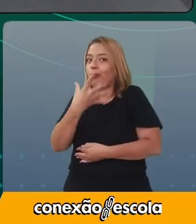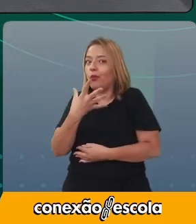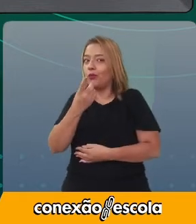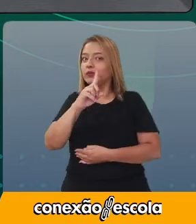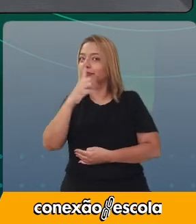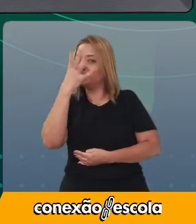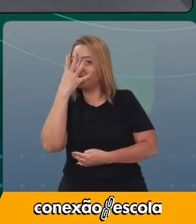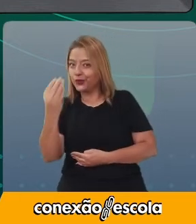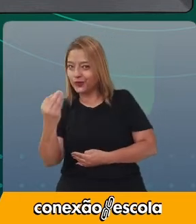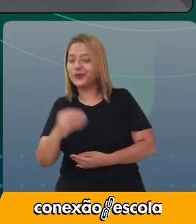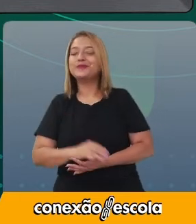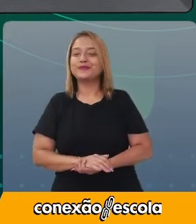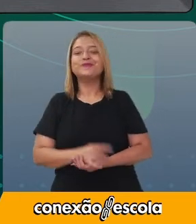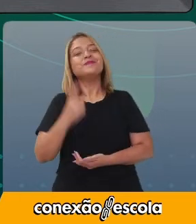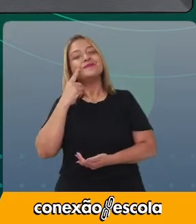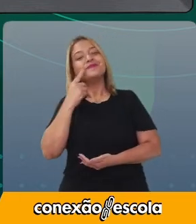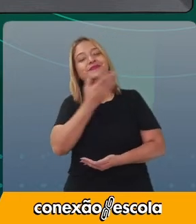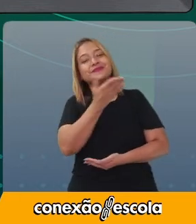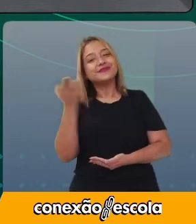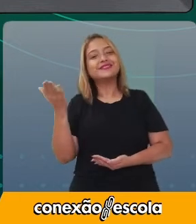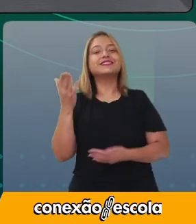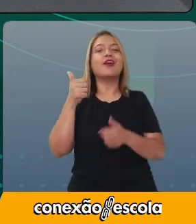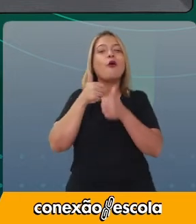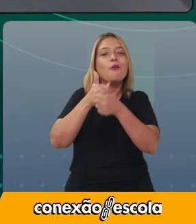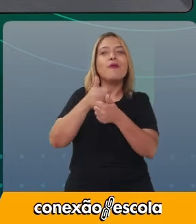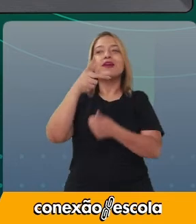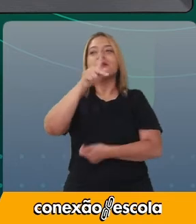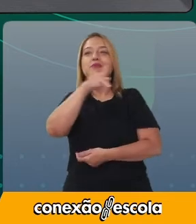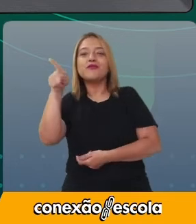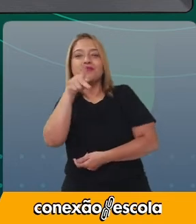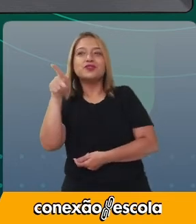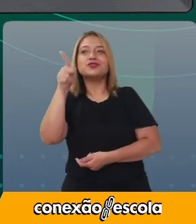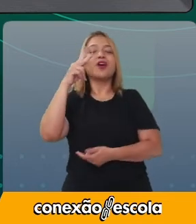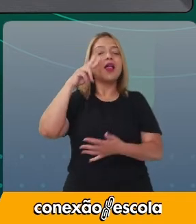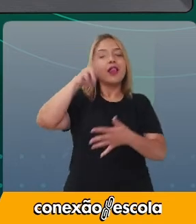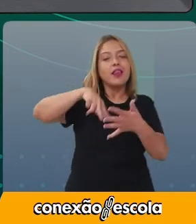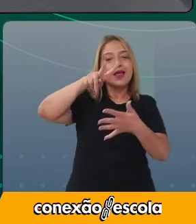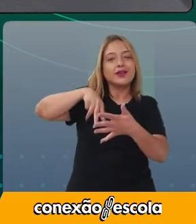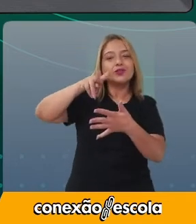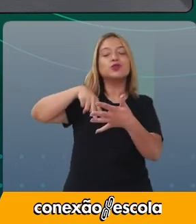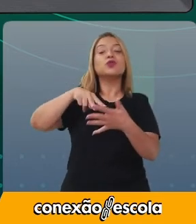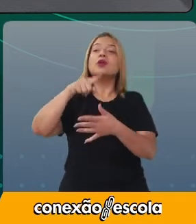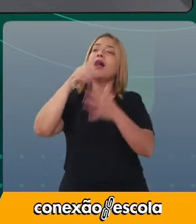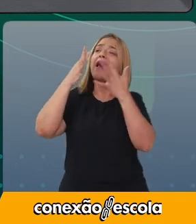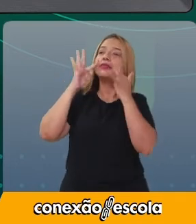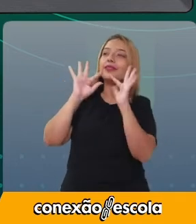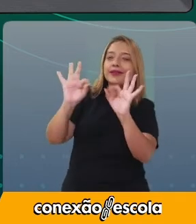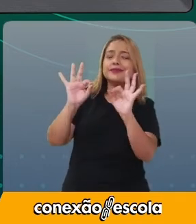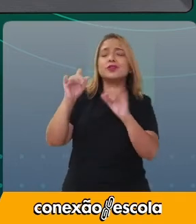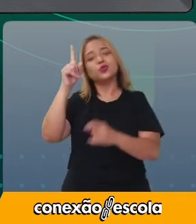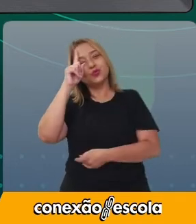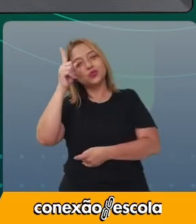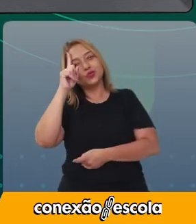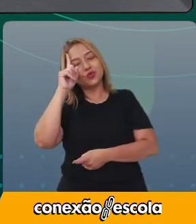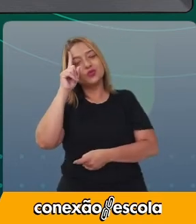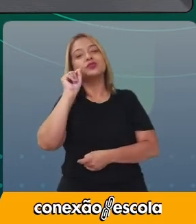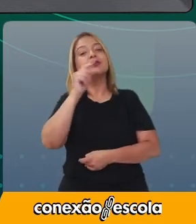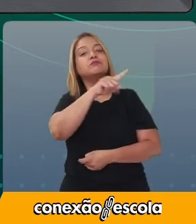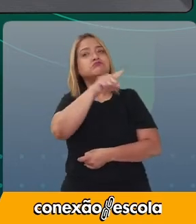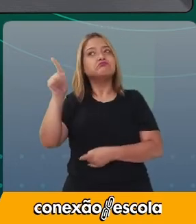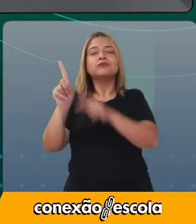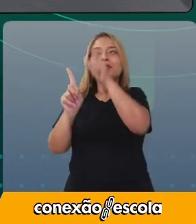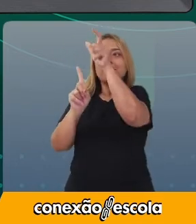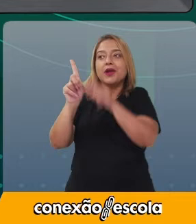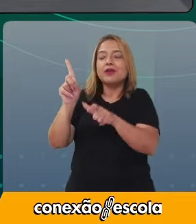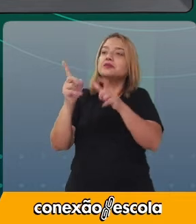lobo. Acompanhe as histórias, acompanhe as professoras nas leituras que são feitas todos os dias e observem esses